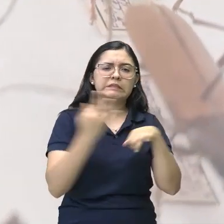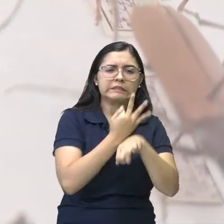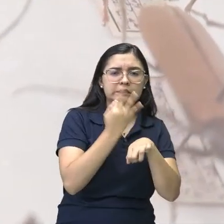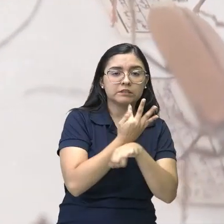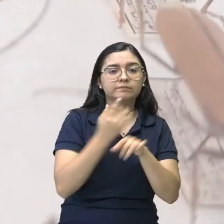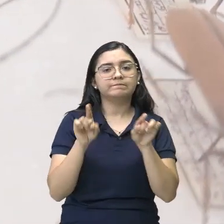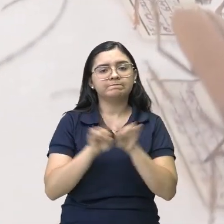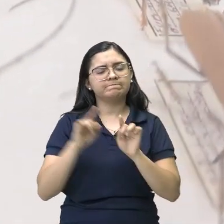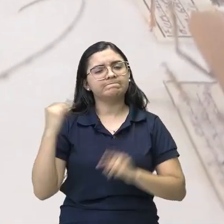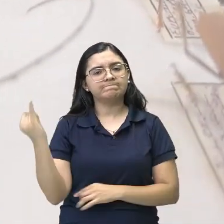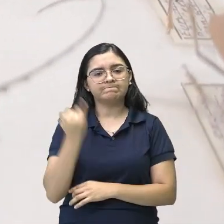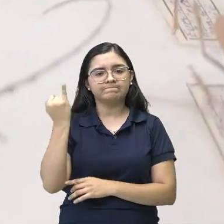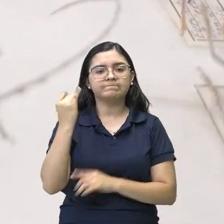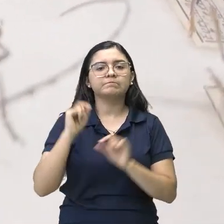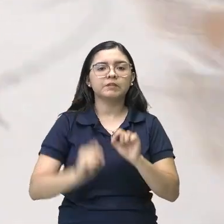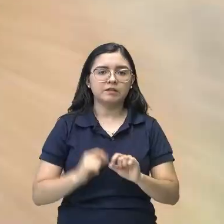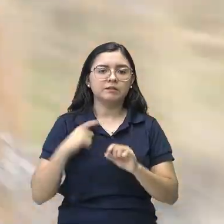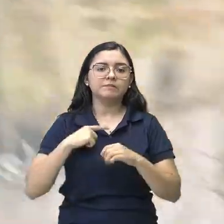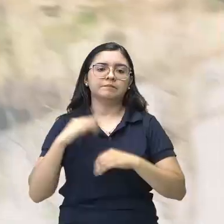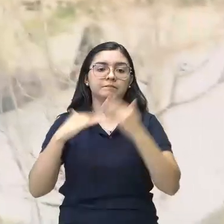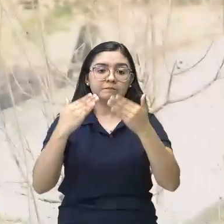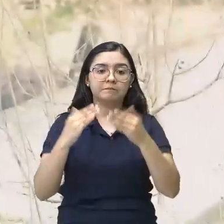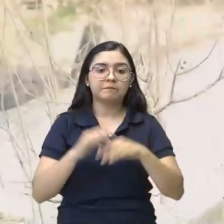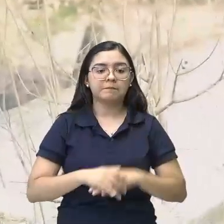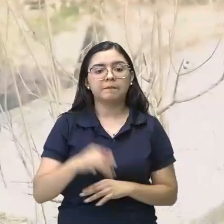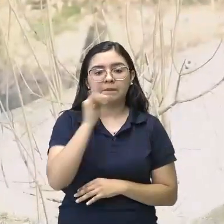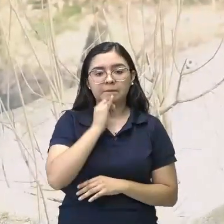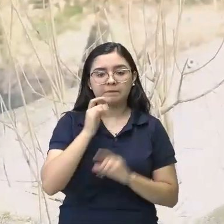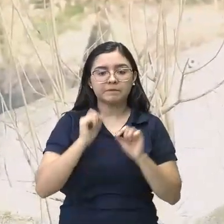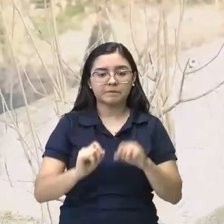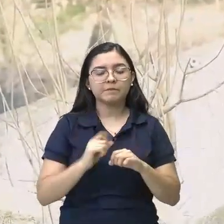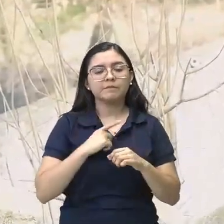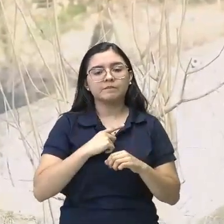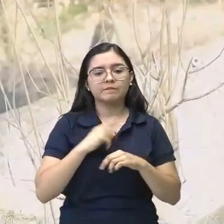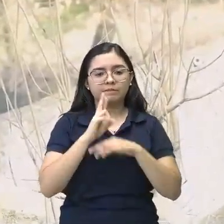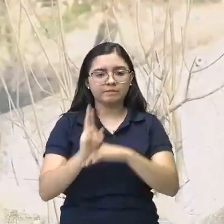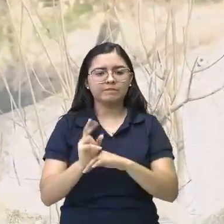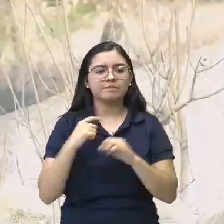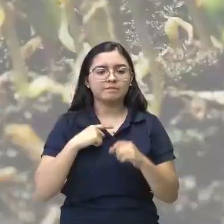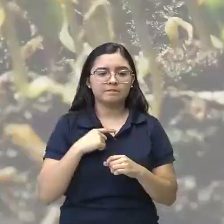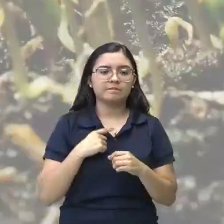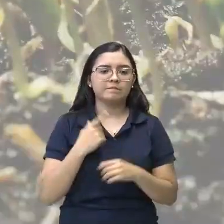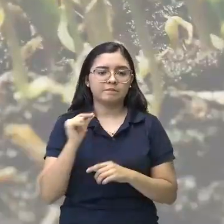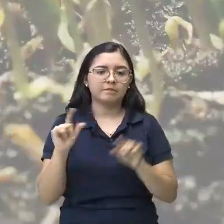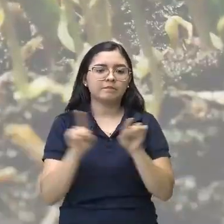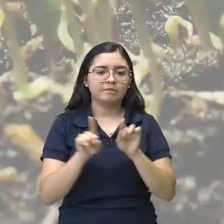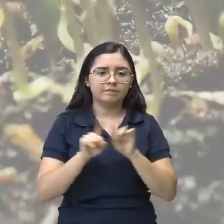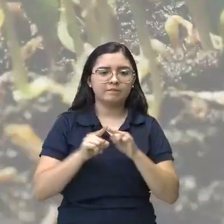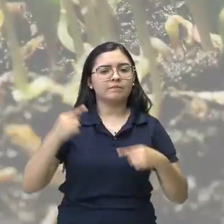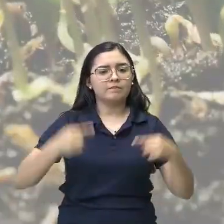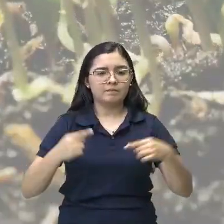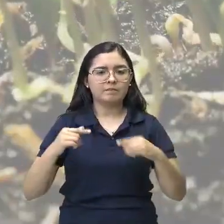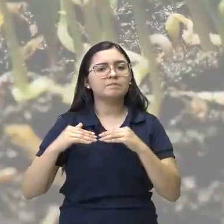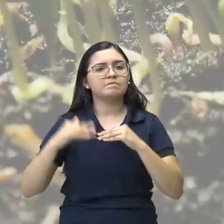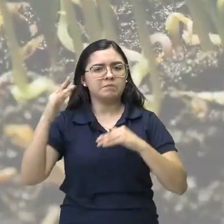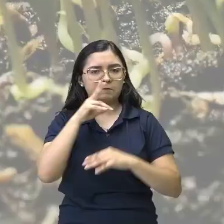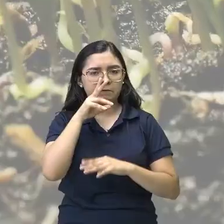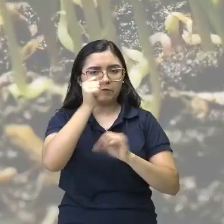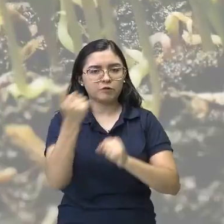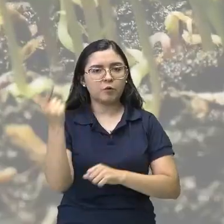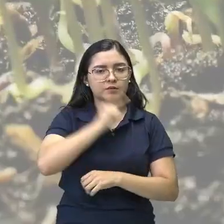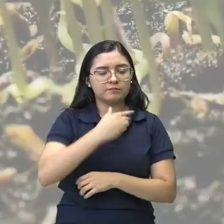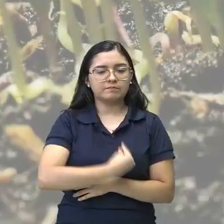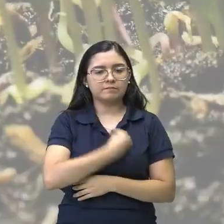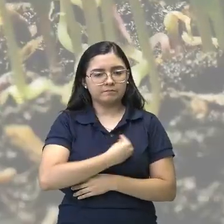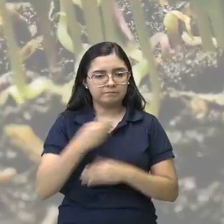isso é essencial para a evolução. Como os recursos são escassos, há competição. Só os mais aptos garantem sua